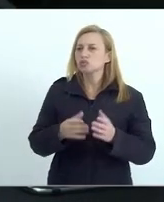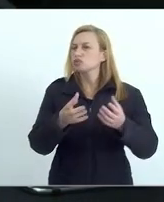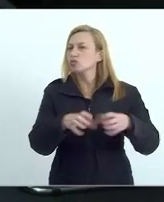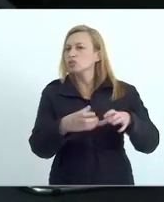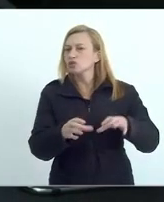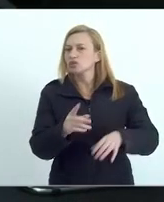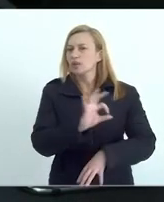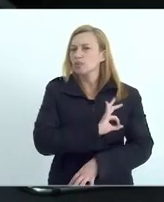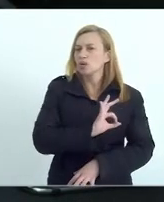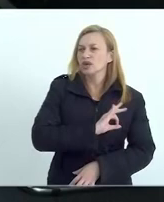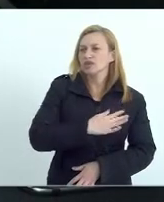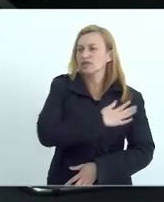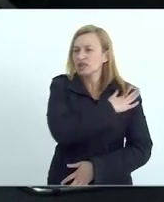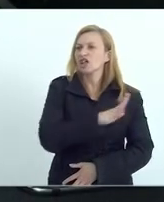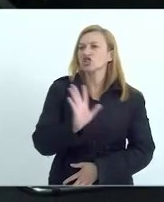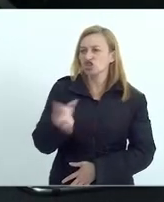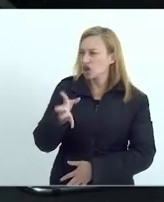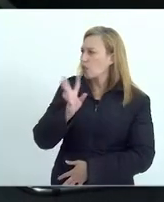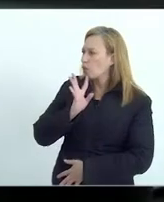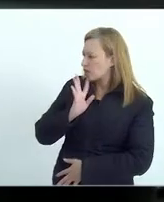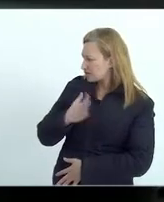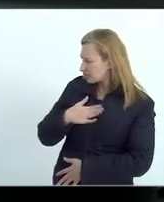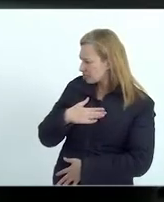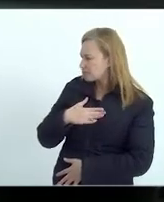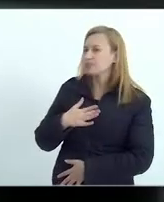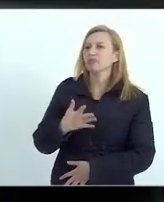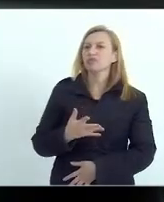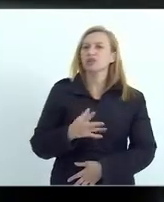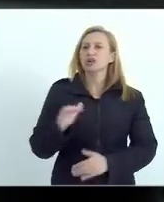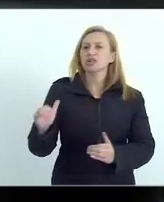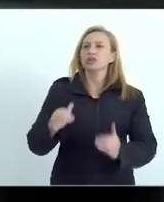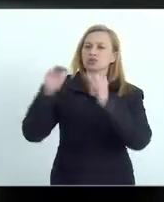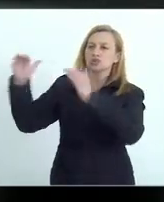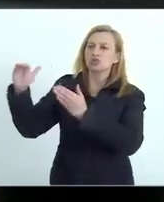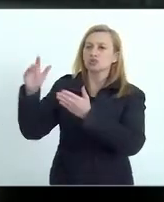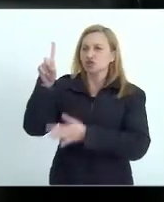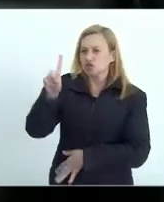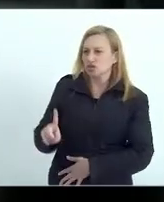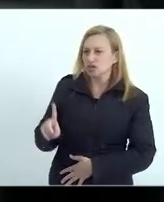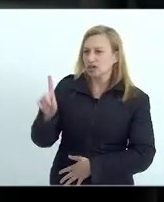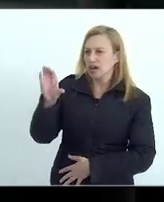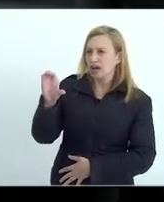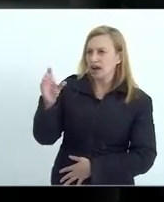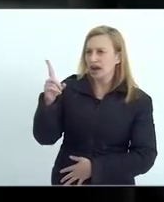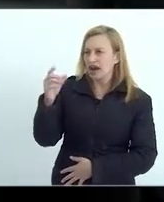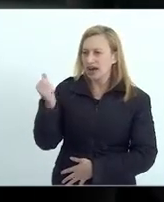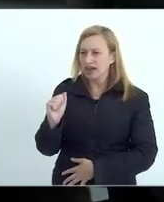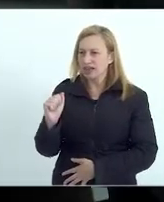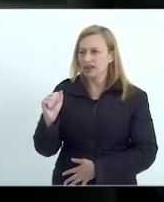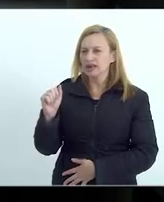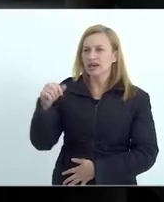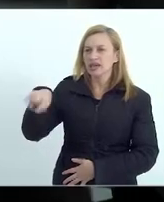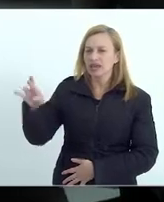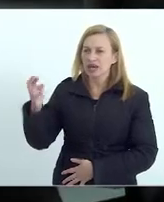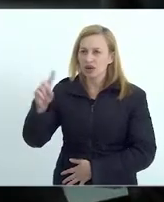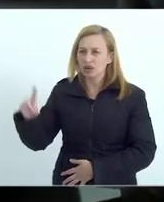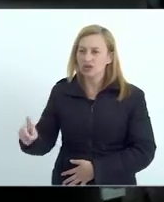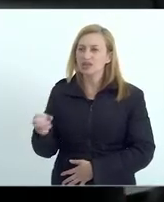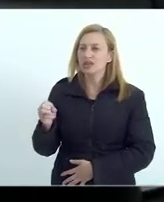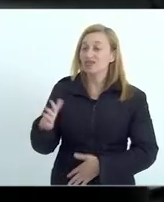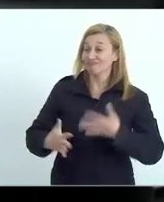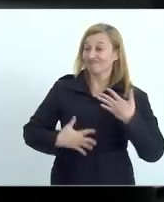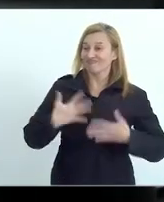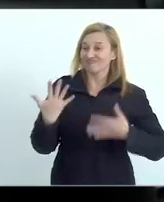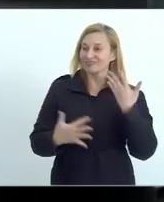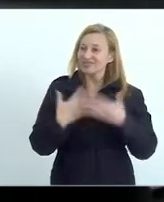concursados da Polícia Militar já nos conhece essa é a minha sub-diretora também Carla Carla Queiroz e é um